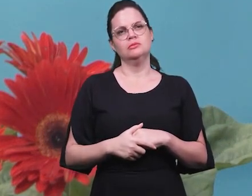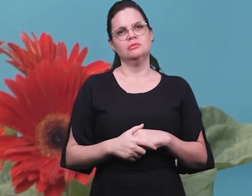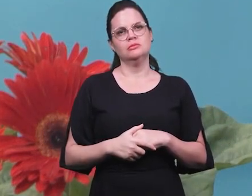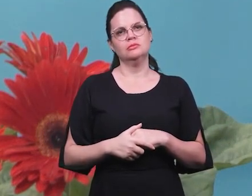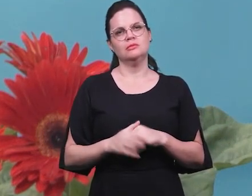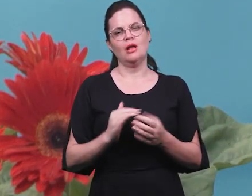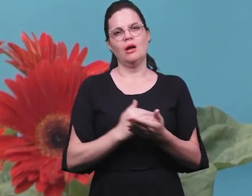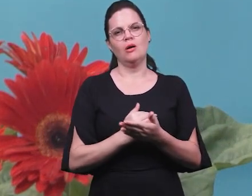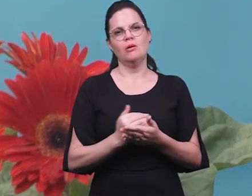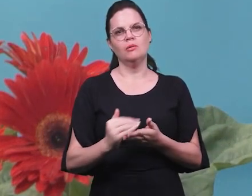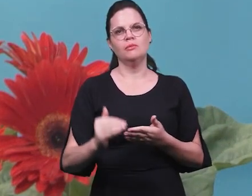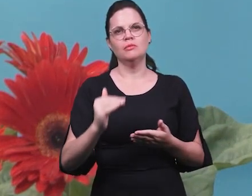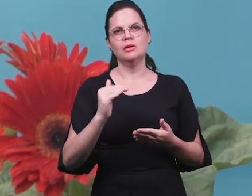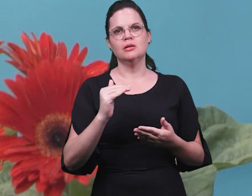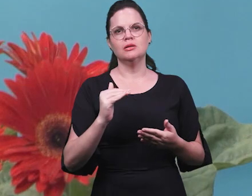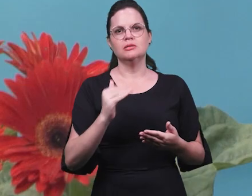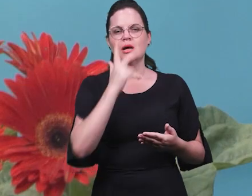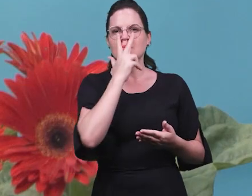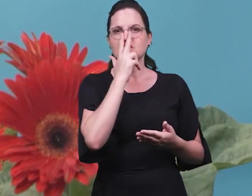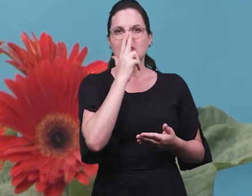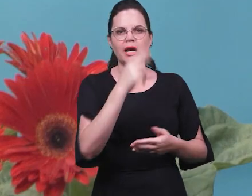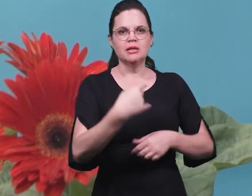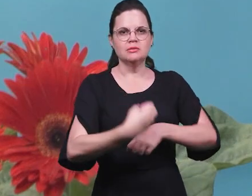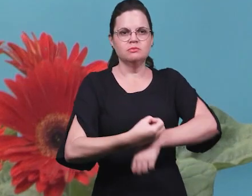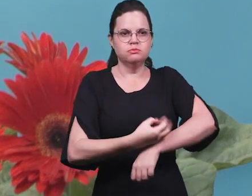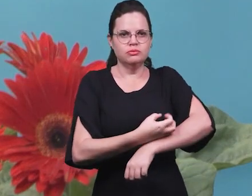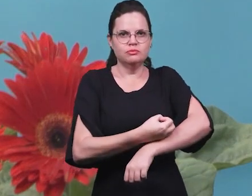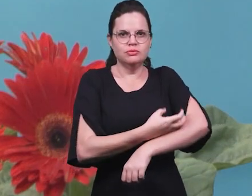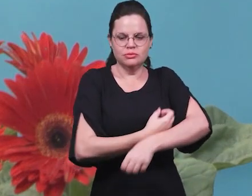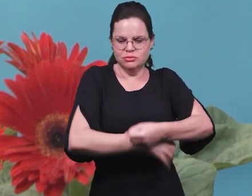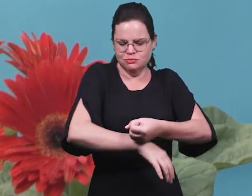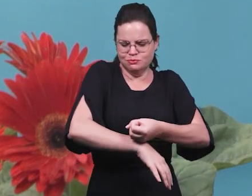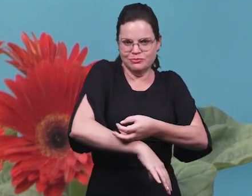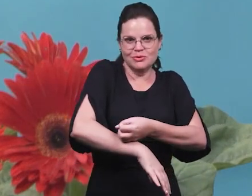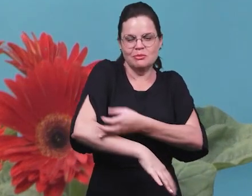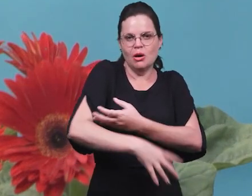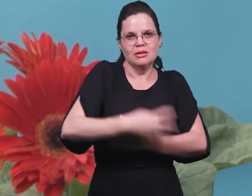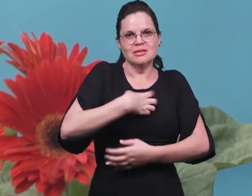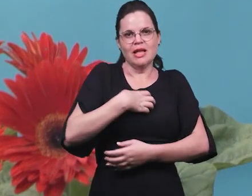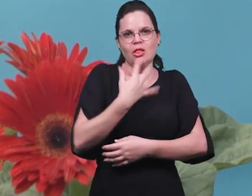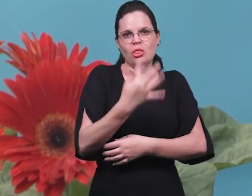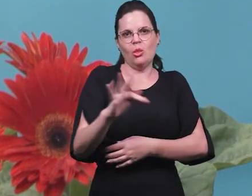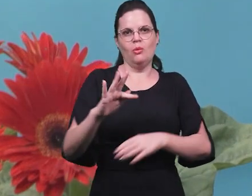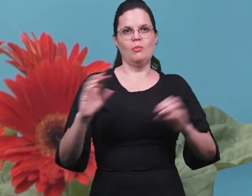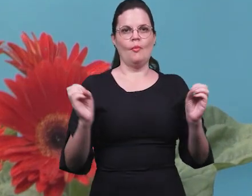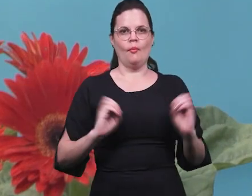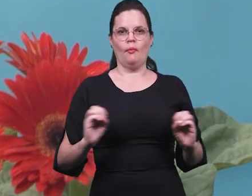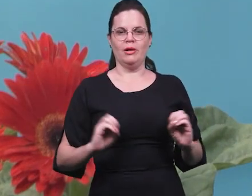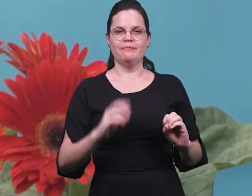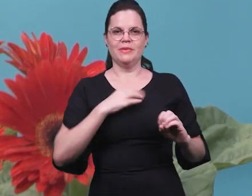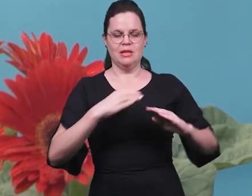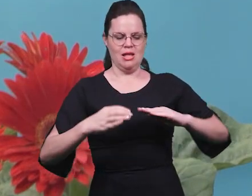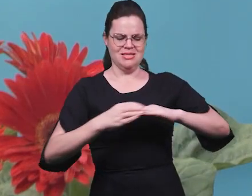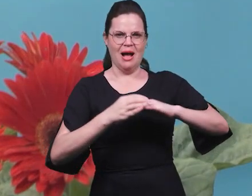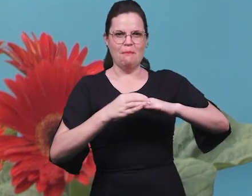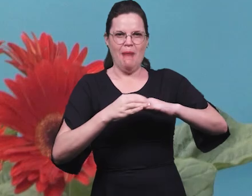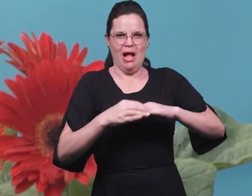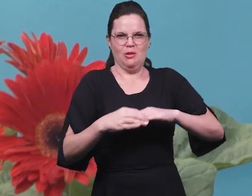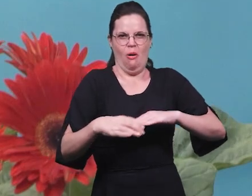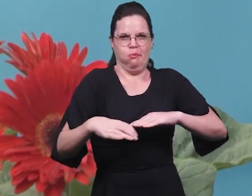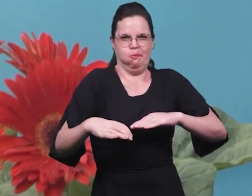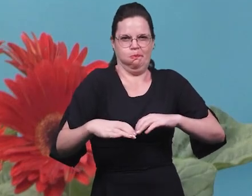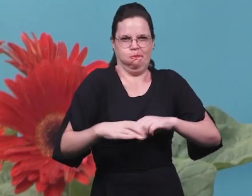muitas vezes a ter uma lesão que ele não sente a dor daquela lesão. Então, às vezes ele calça um sapato apertado e por ele estar com